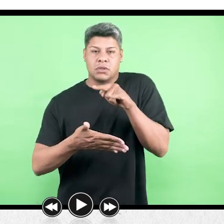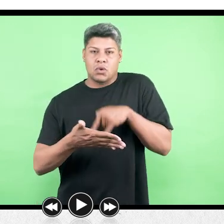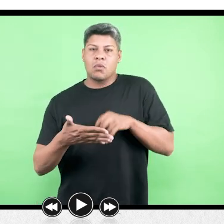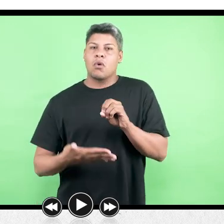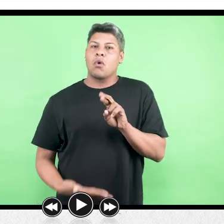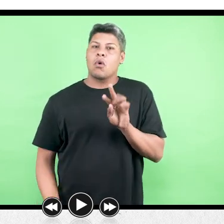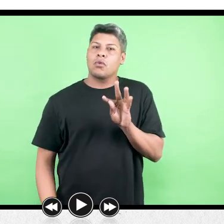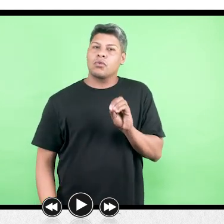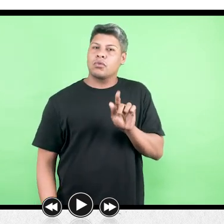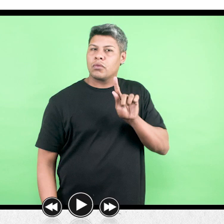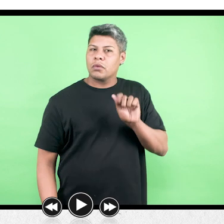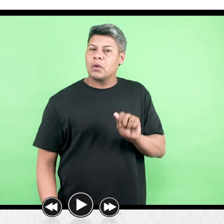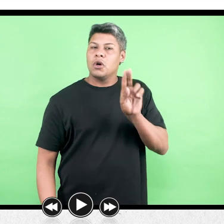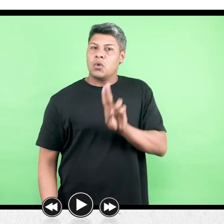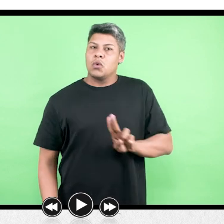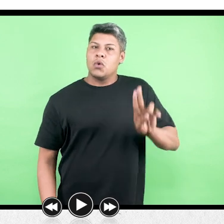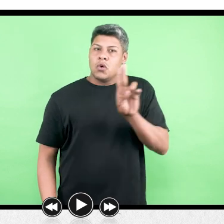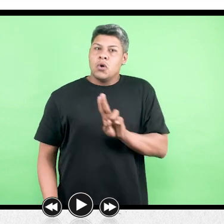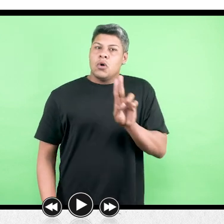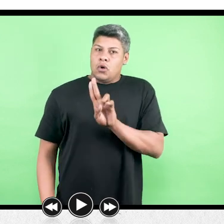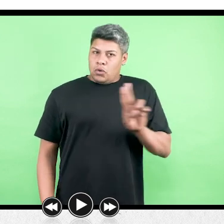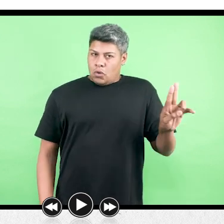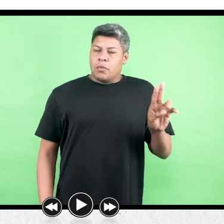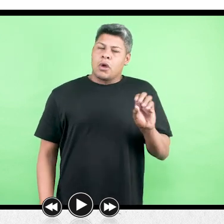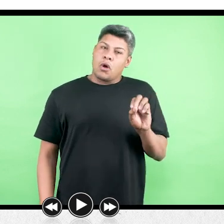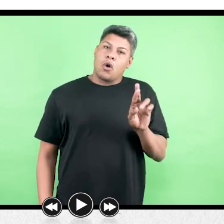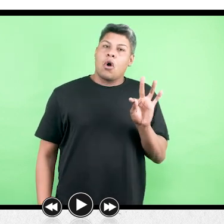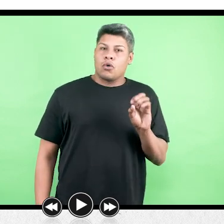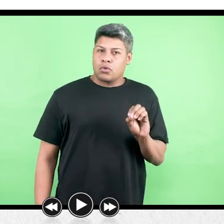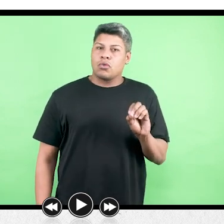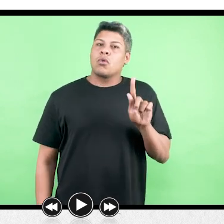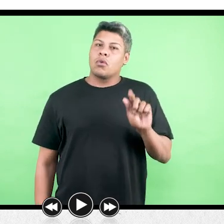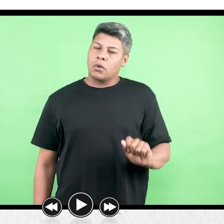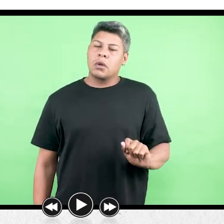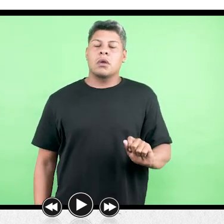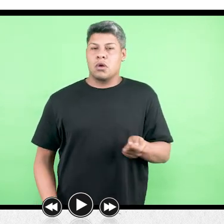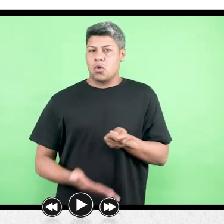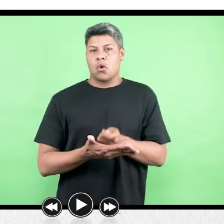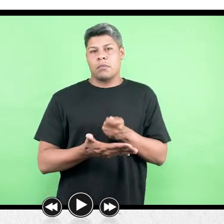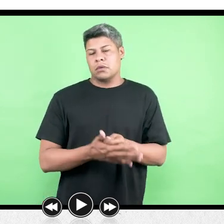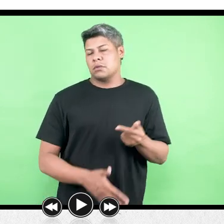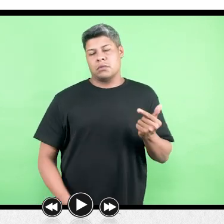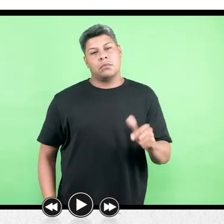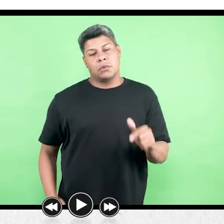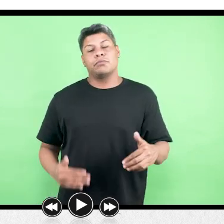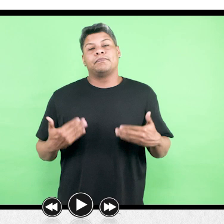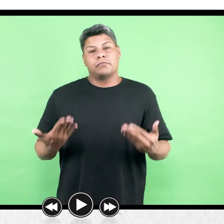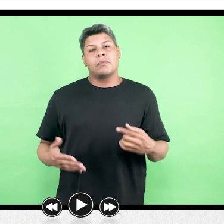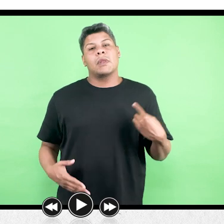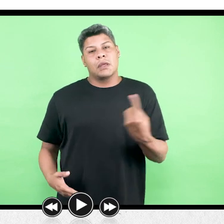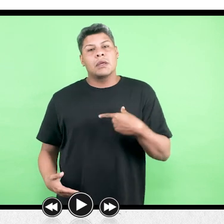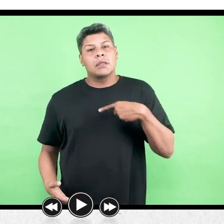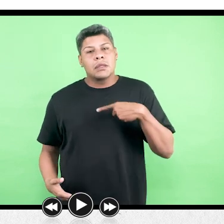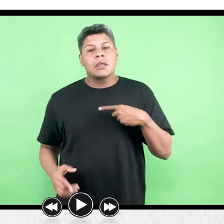a licença de concessão de uso, que é o nome disso é outorga, tá? Não estão sujeitos à cobrança. Então, a gente